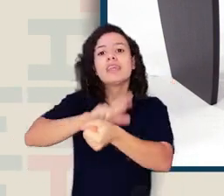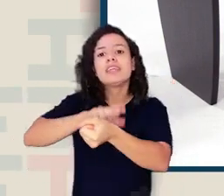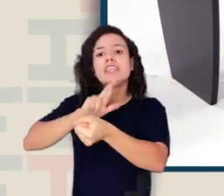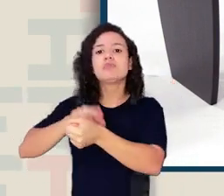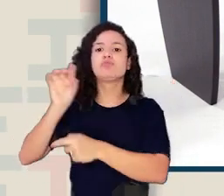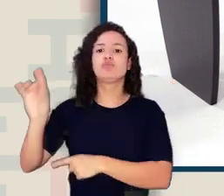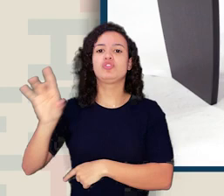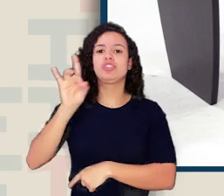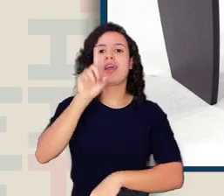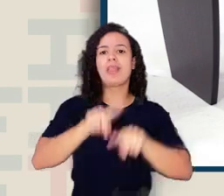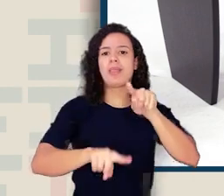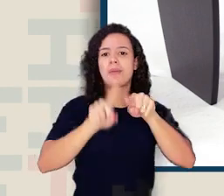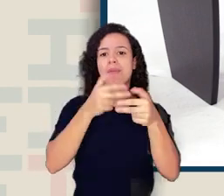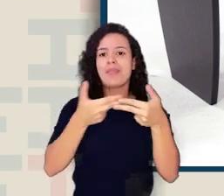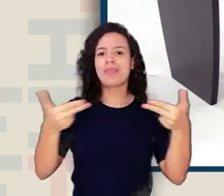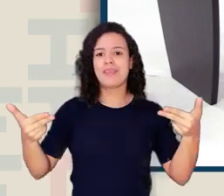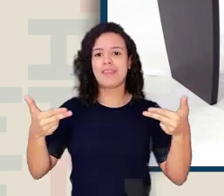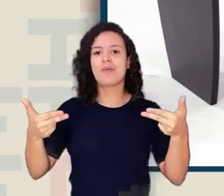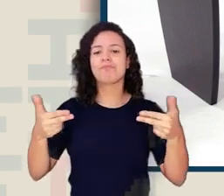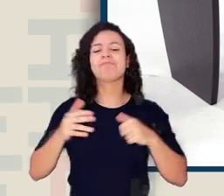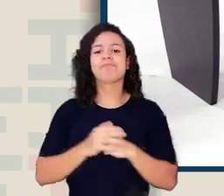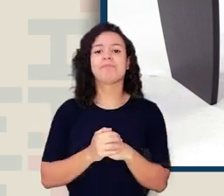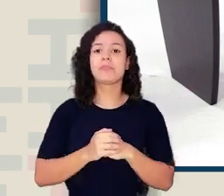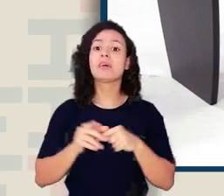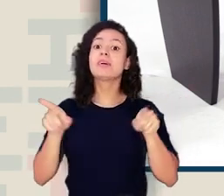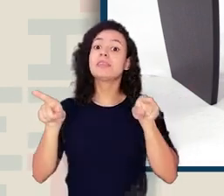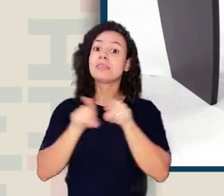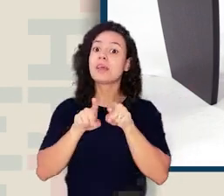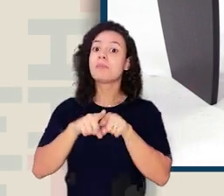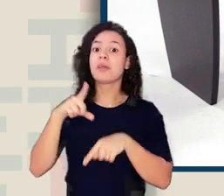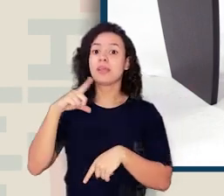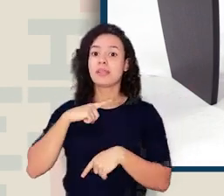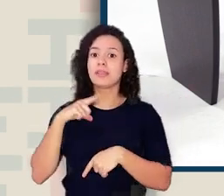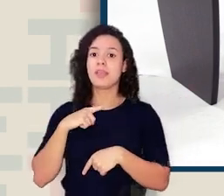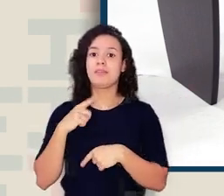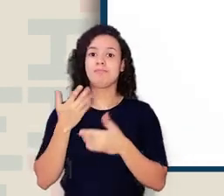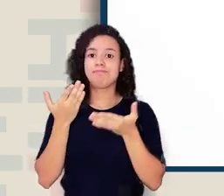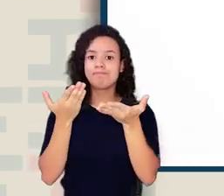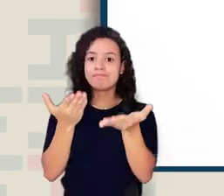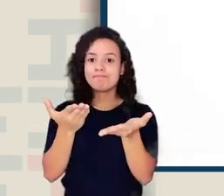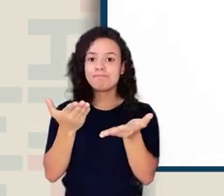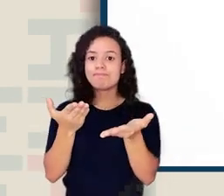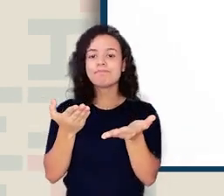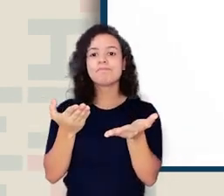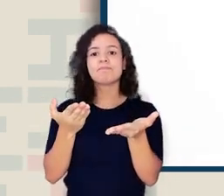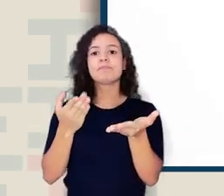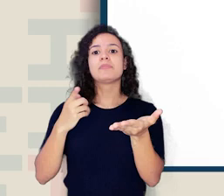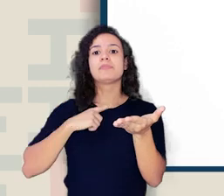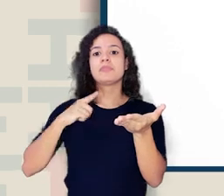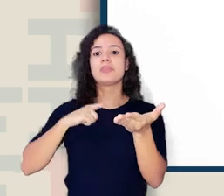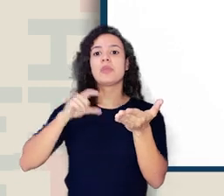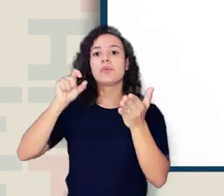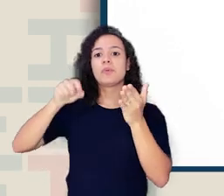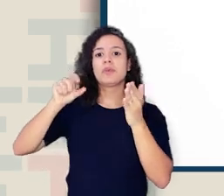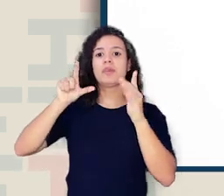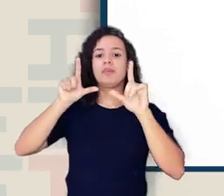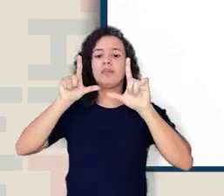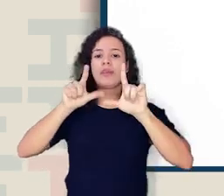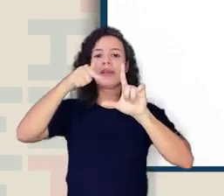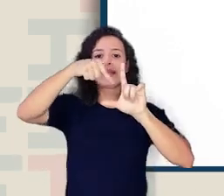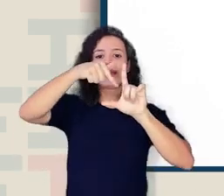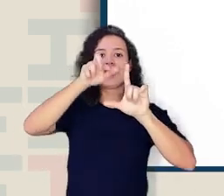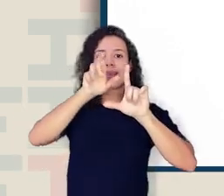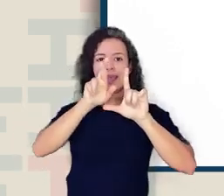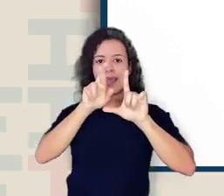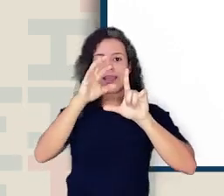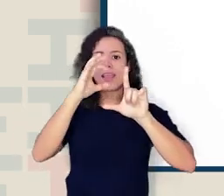instrumento percussivo. Além disso, temos também esse material que tem o acesso aos QR Codes,